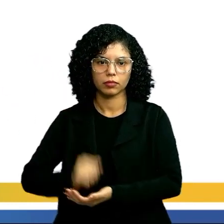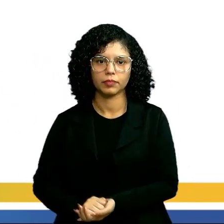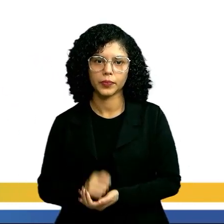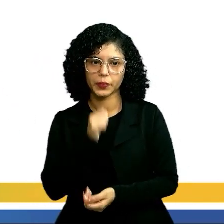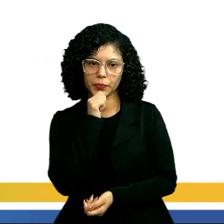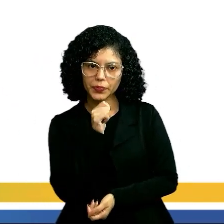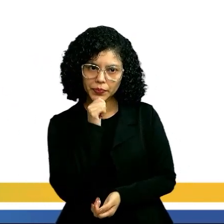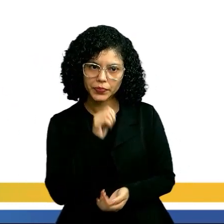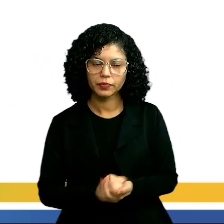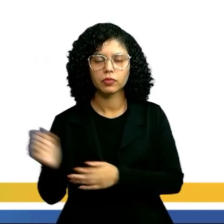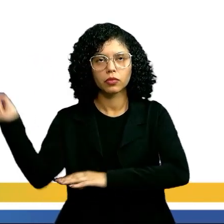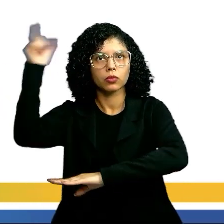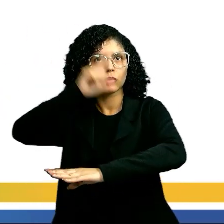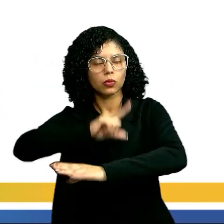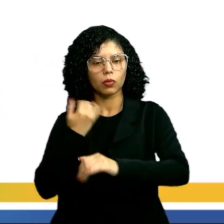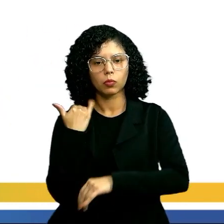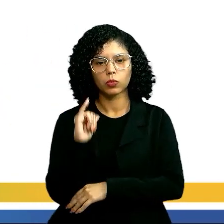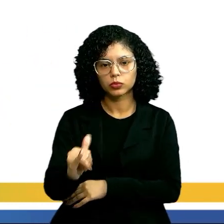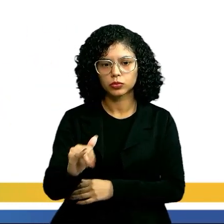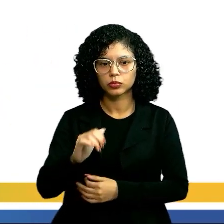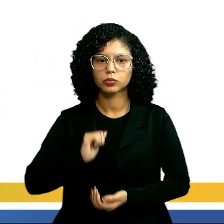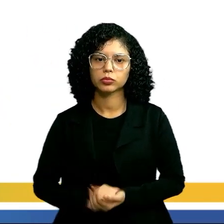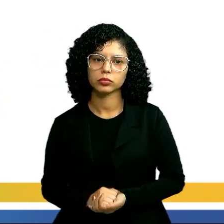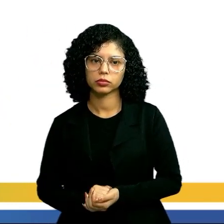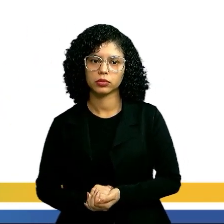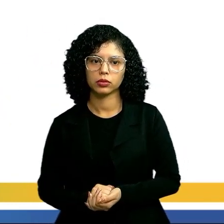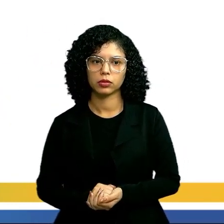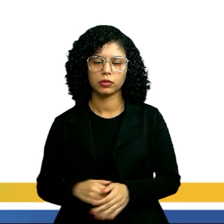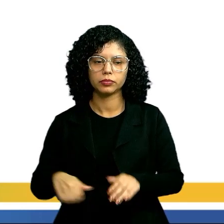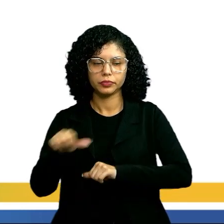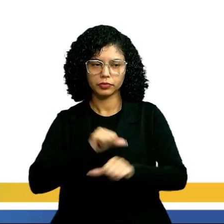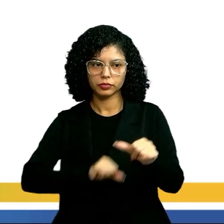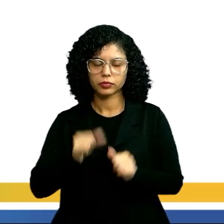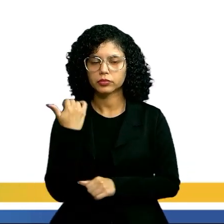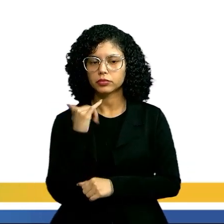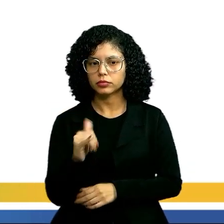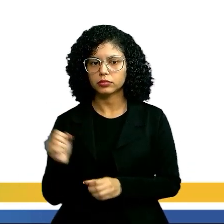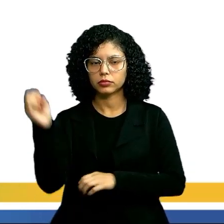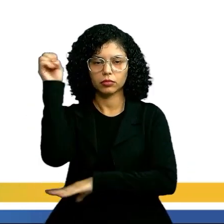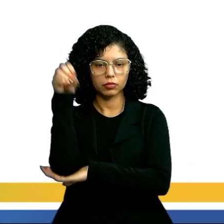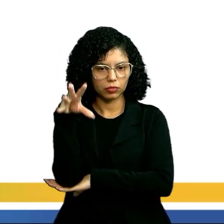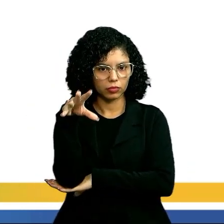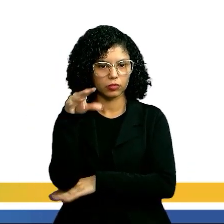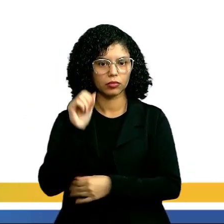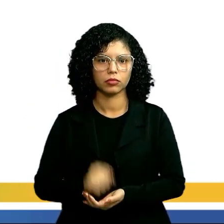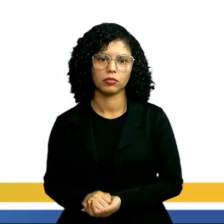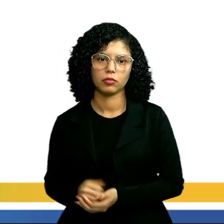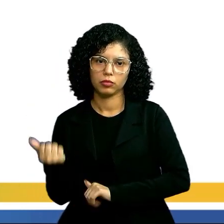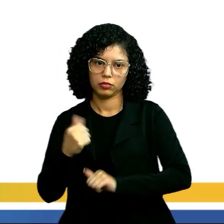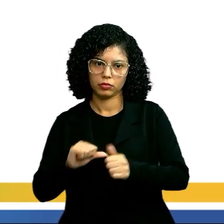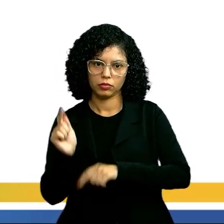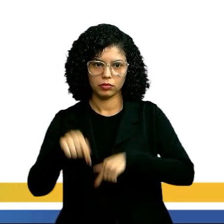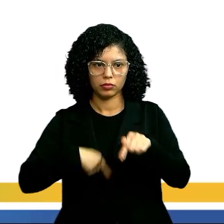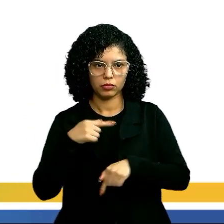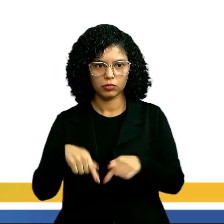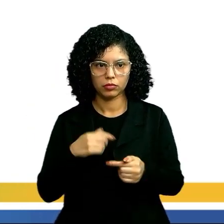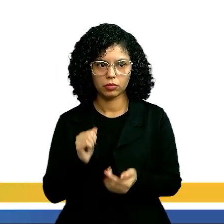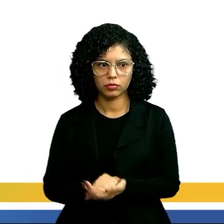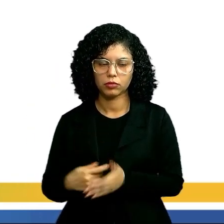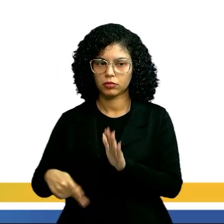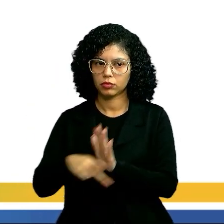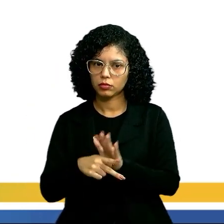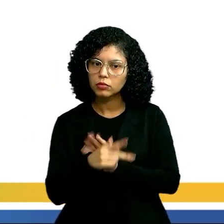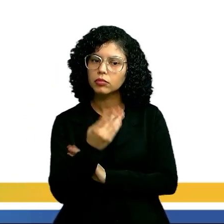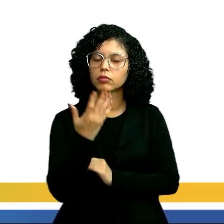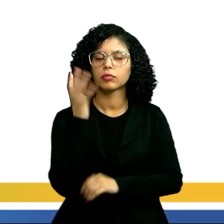aí, o sol está fornecendo energia para a planta está transformando energia luminosa e energia química. Essa energia